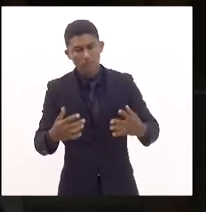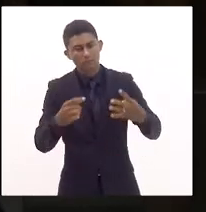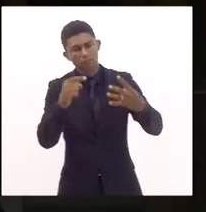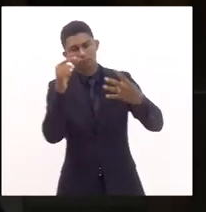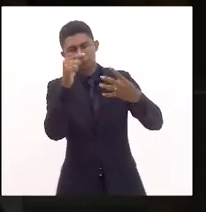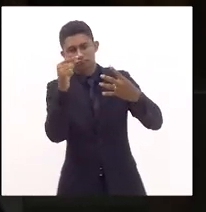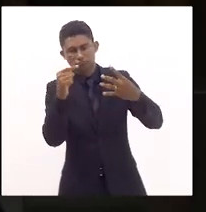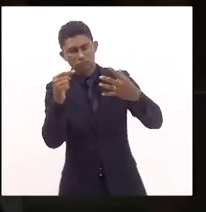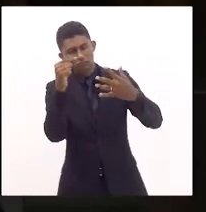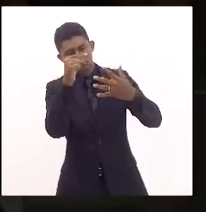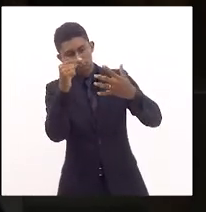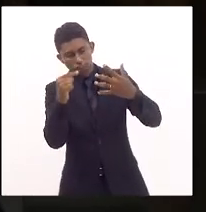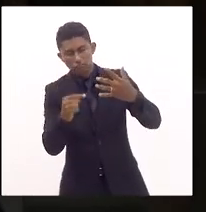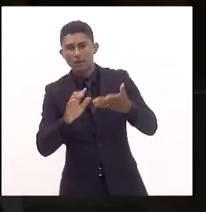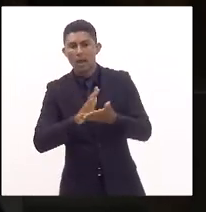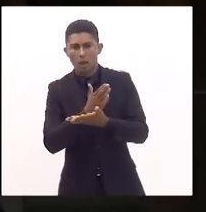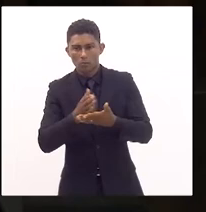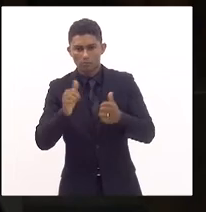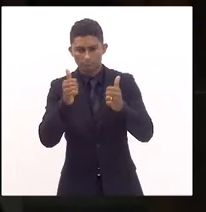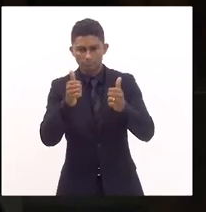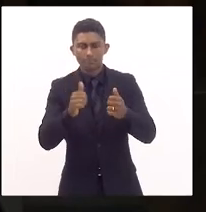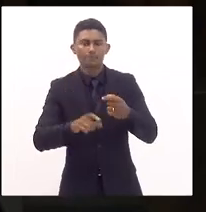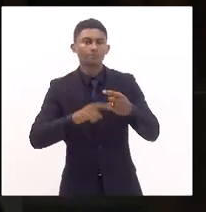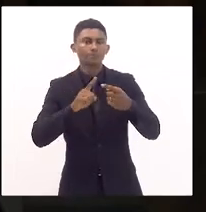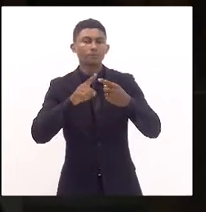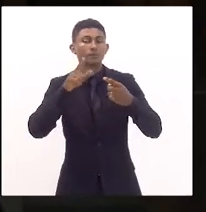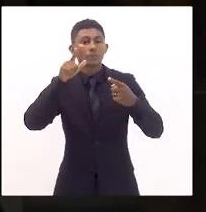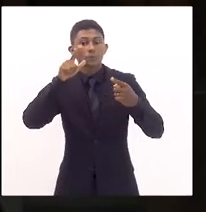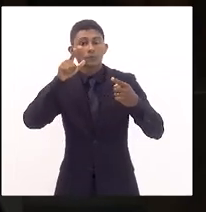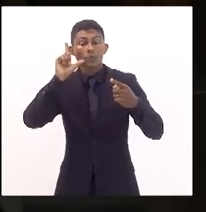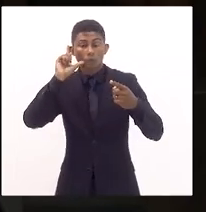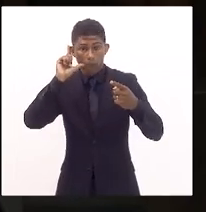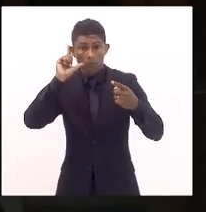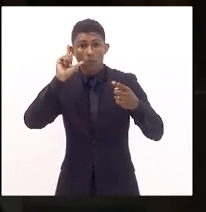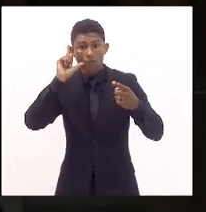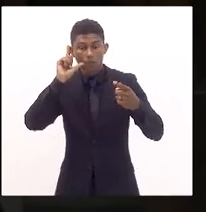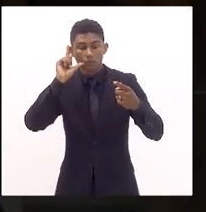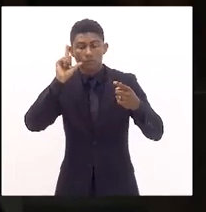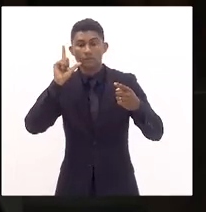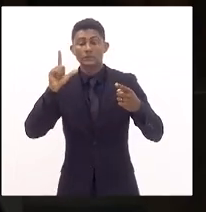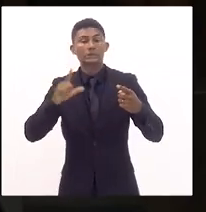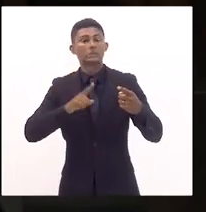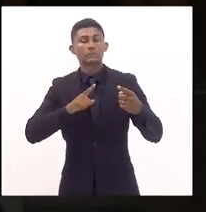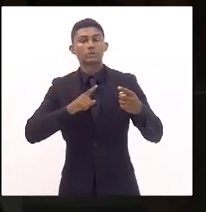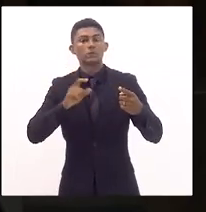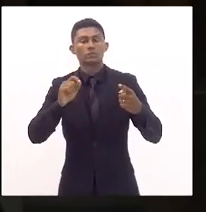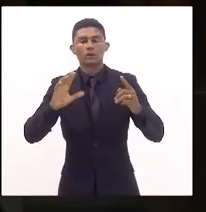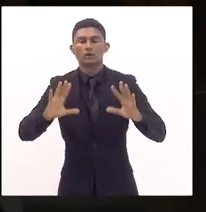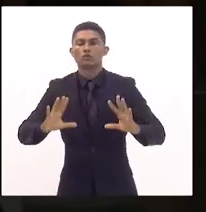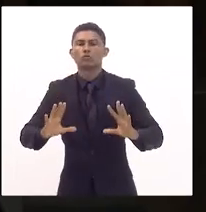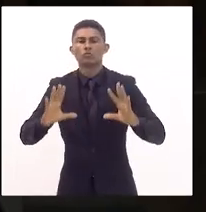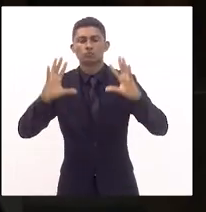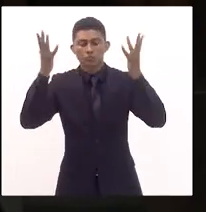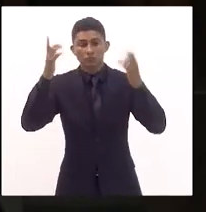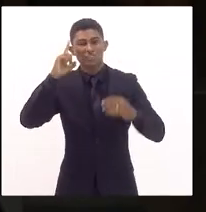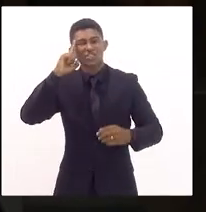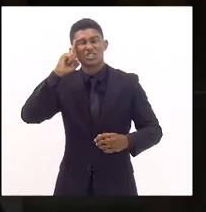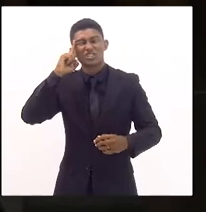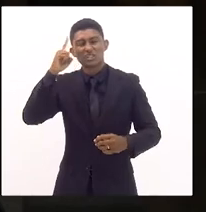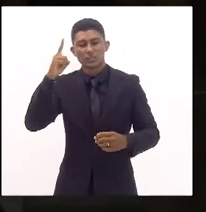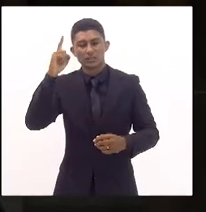No dia de ontem, foi celebrado, né, o Dia Internacional da Imprensa.